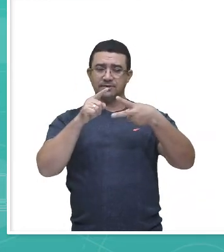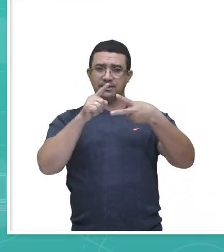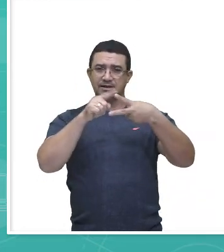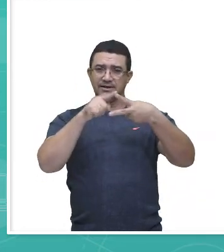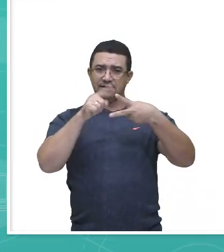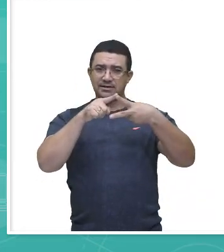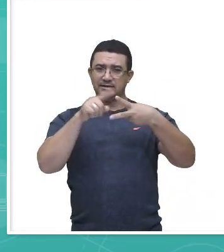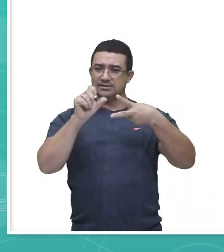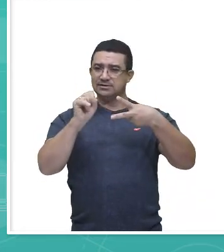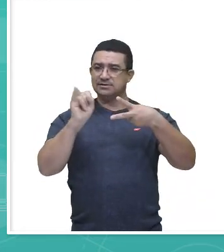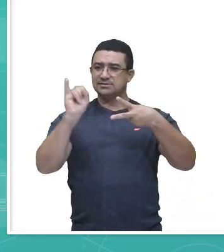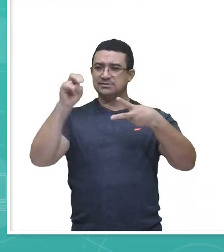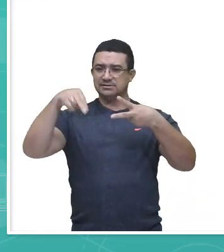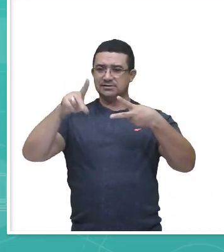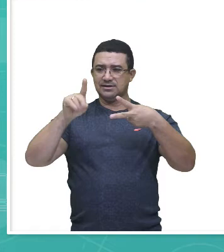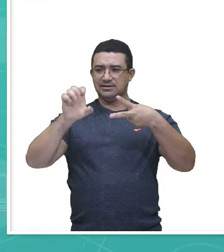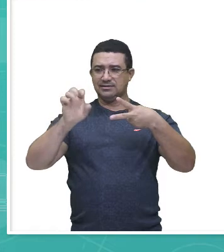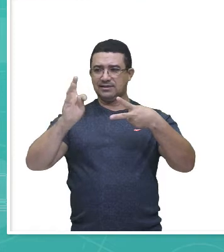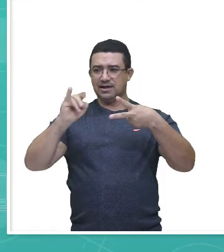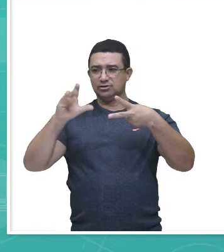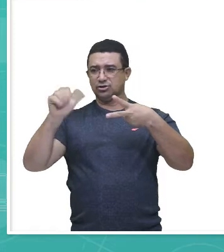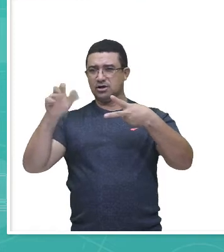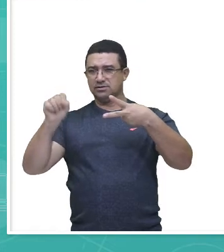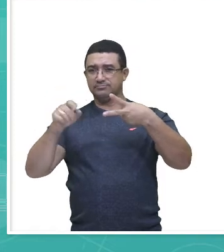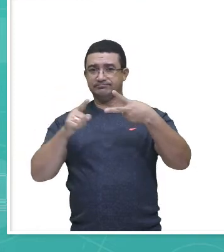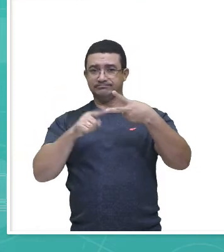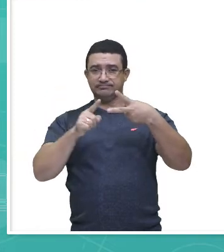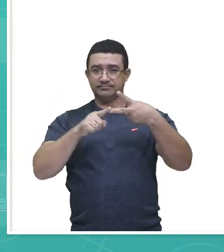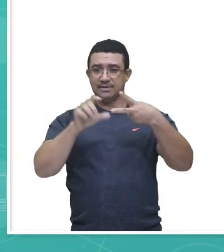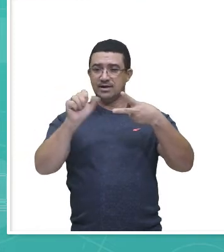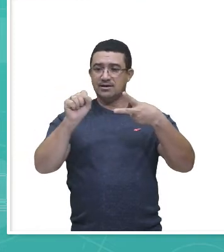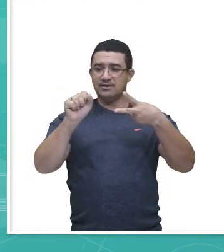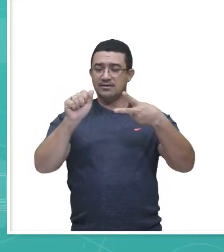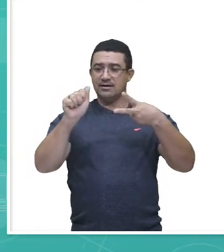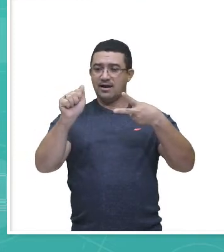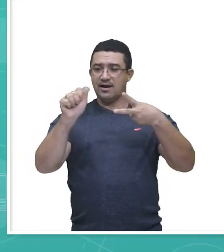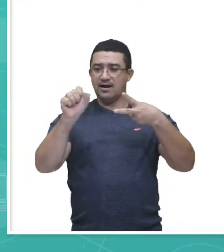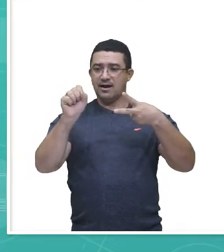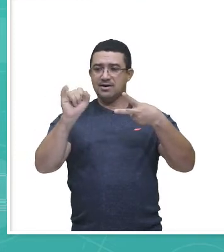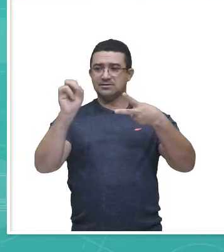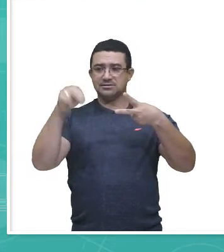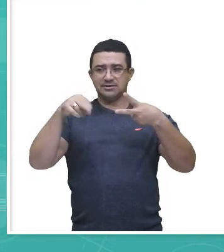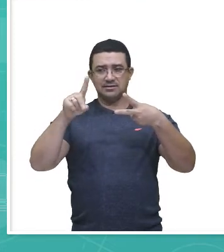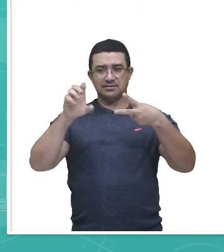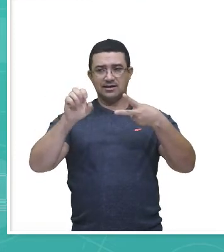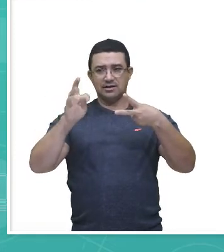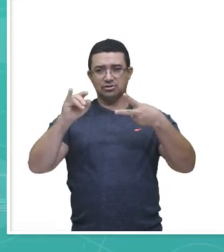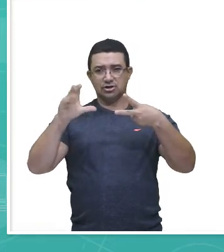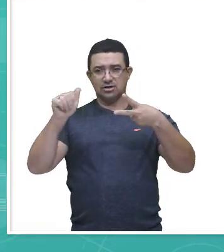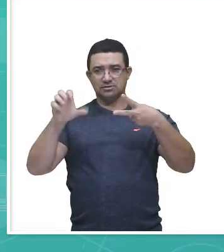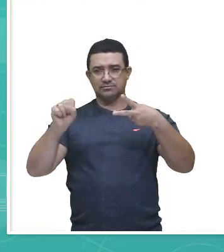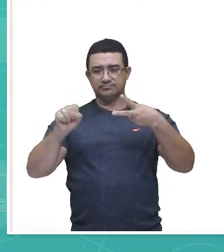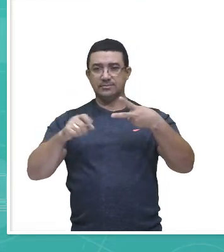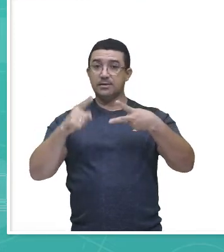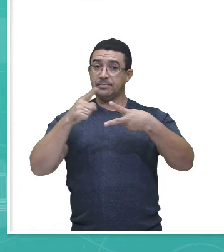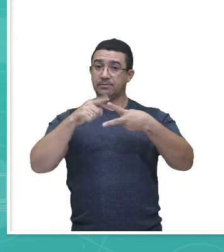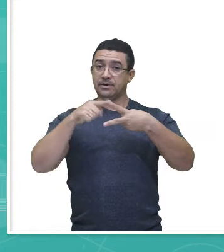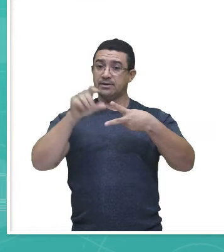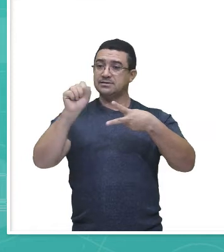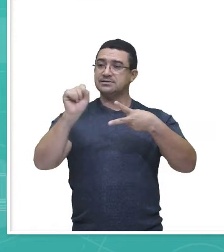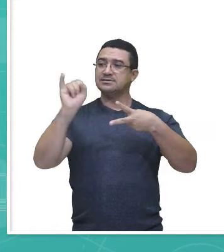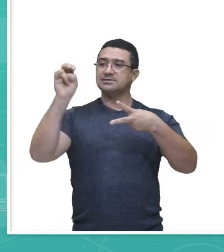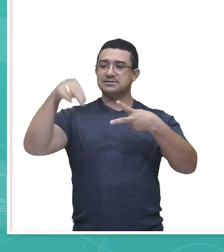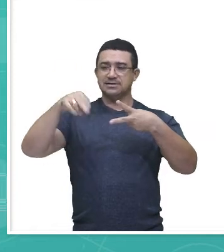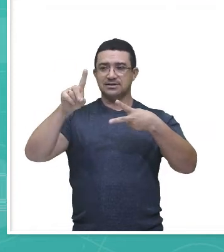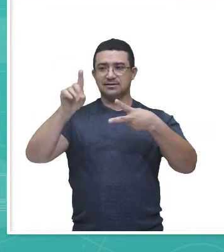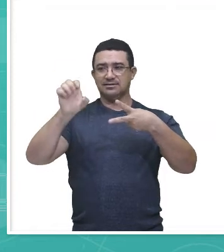assindéticas. Quando que uma oração é coordenada sindética? Tá? Primeiro, é período